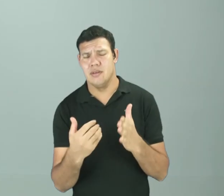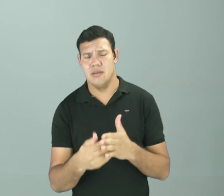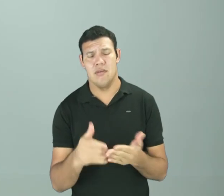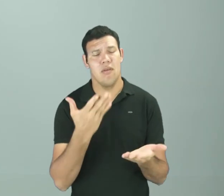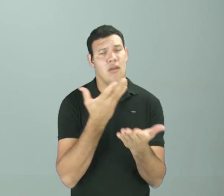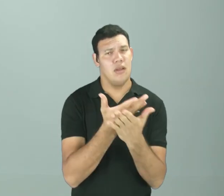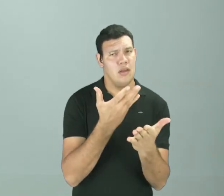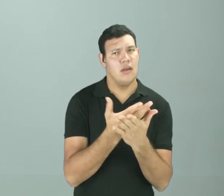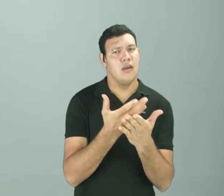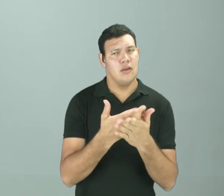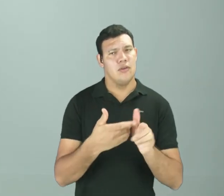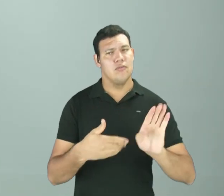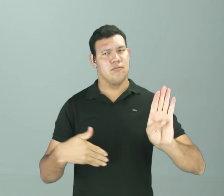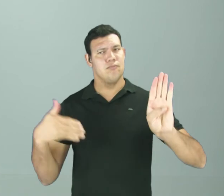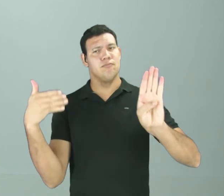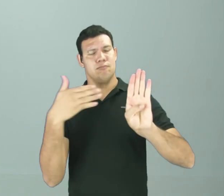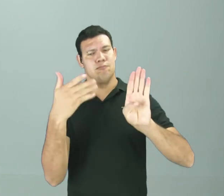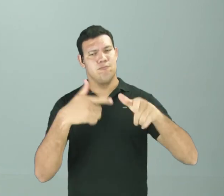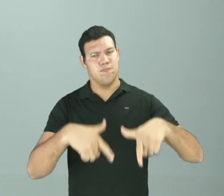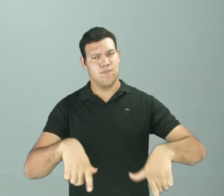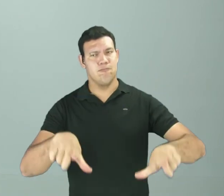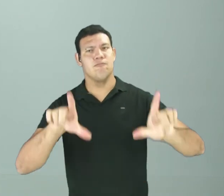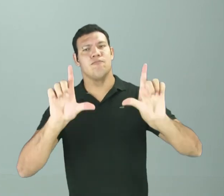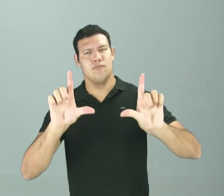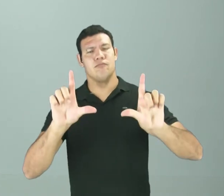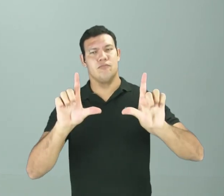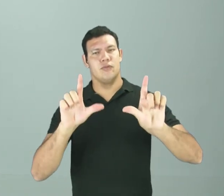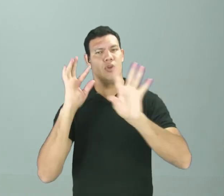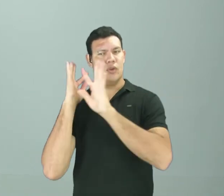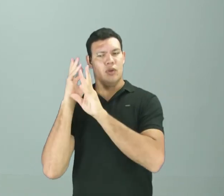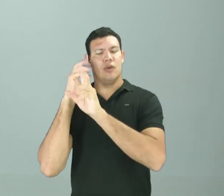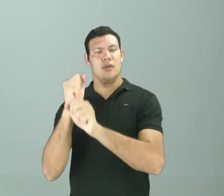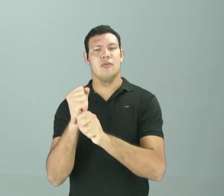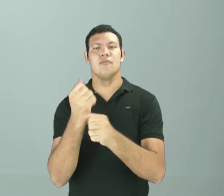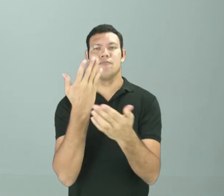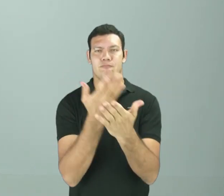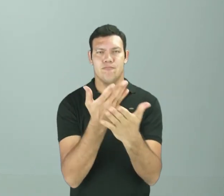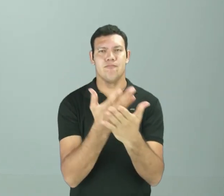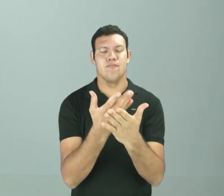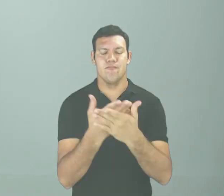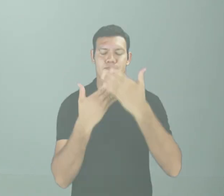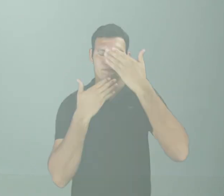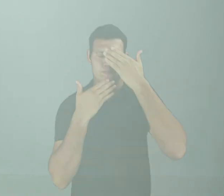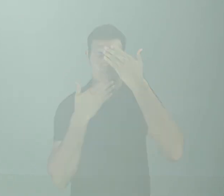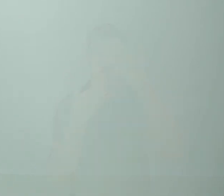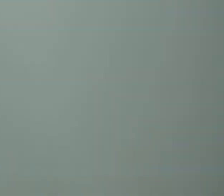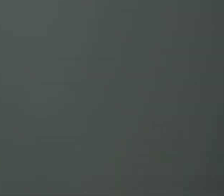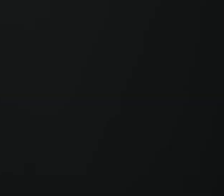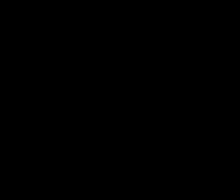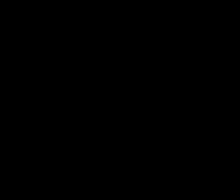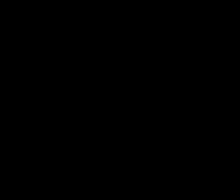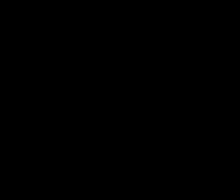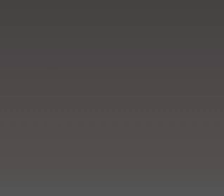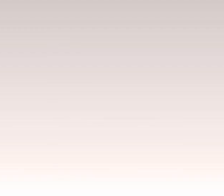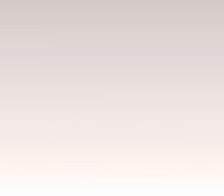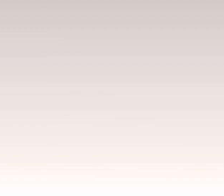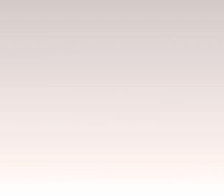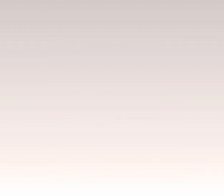a plataforma Eduque, reveja todos os conteúdos, ok? E desde já, agradeço a todos os que participaram.